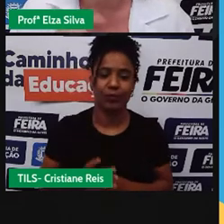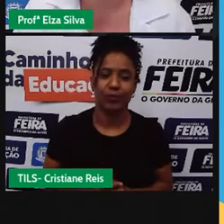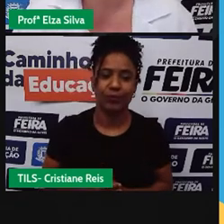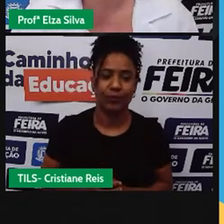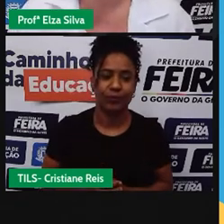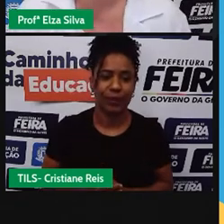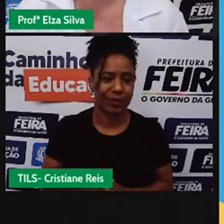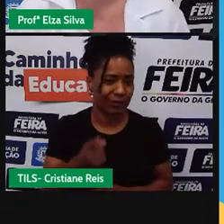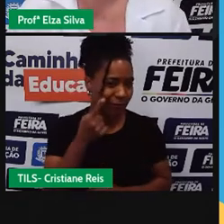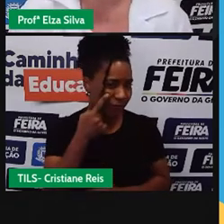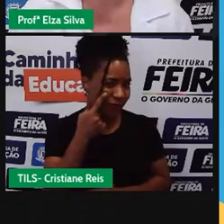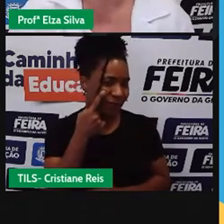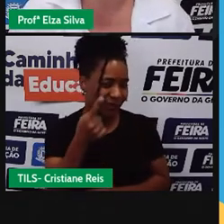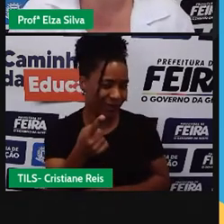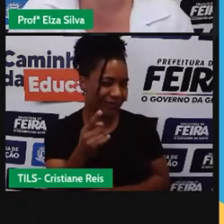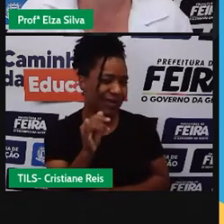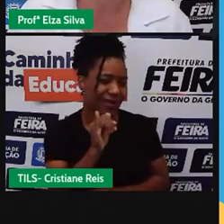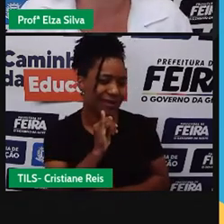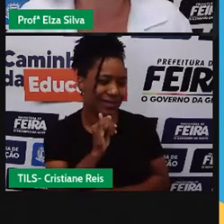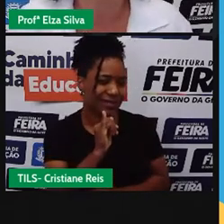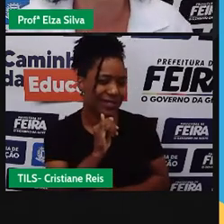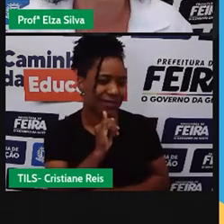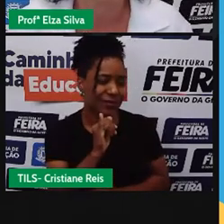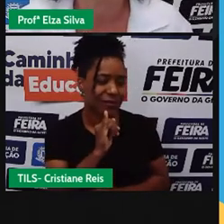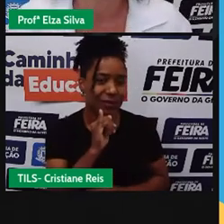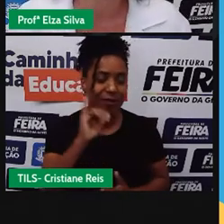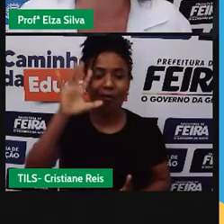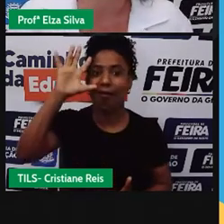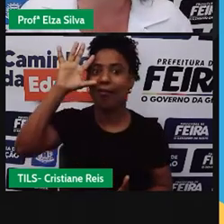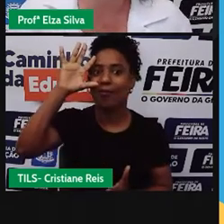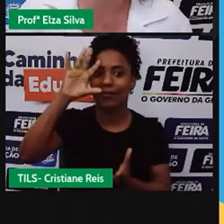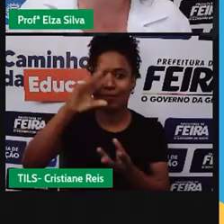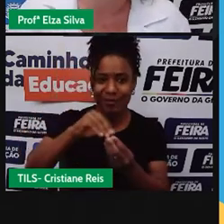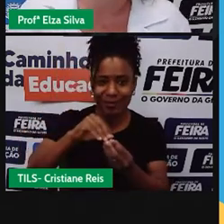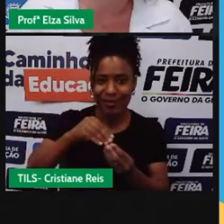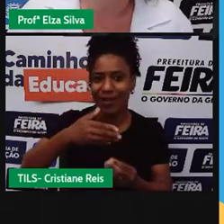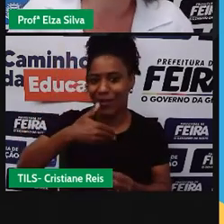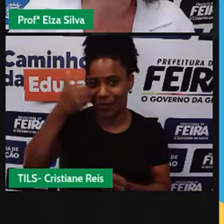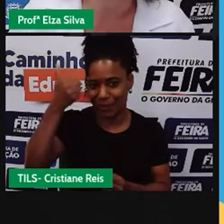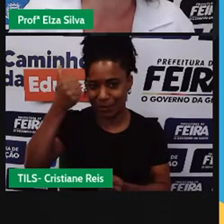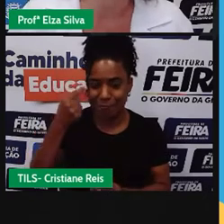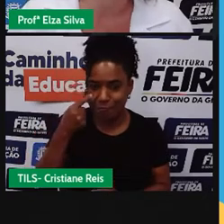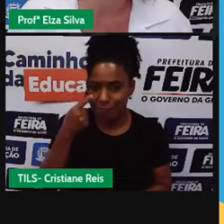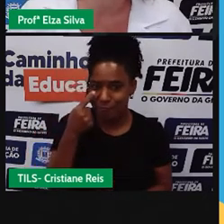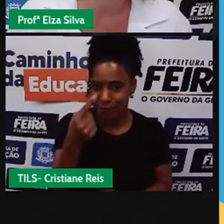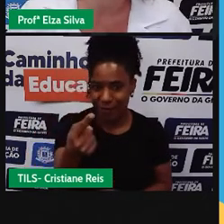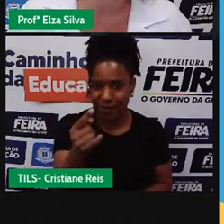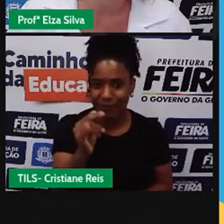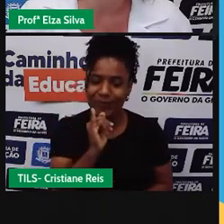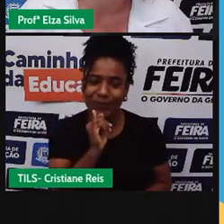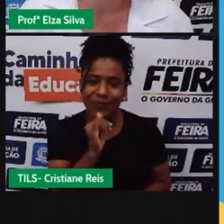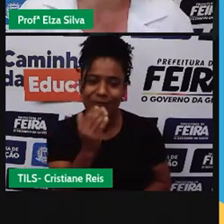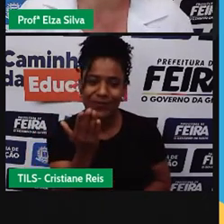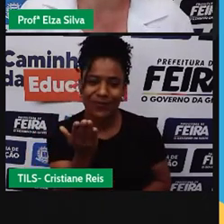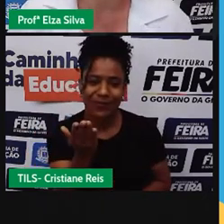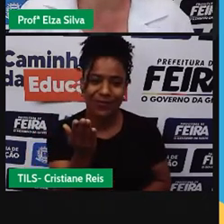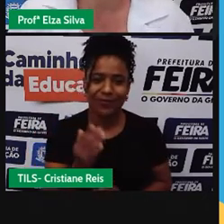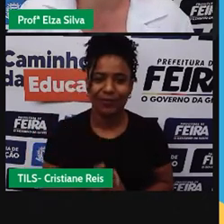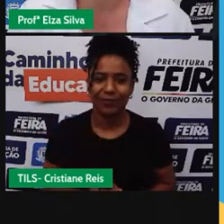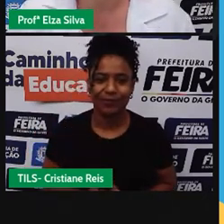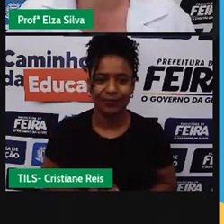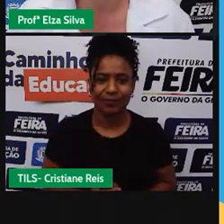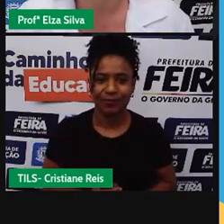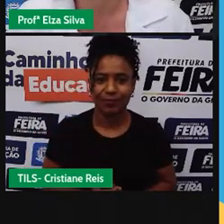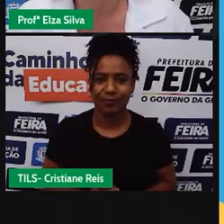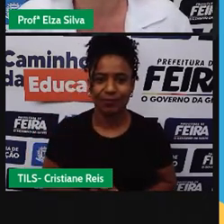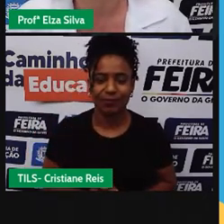Se liga aí nos exemplos para a gente compreender um pouco melhor o uso desse modal. We must